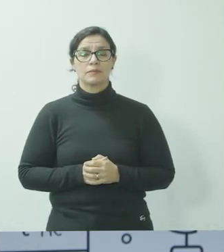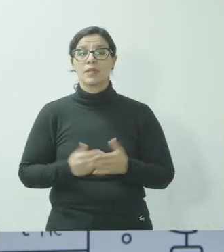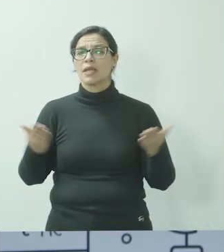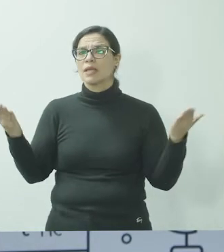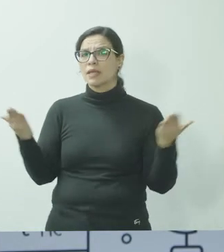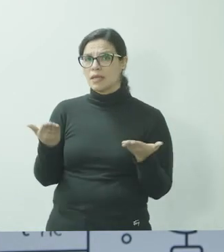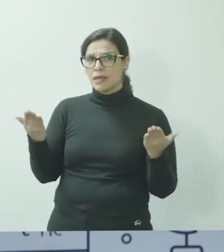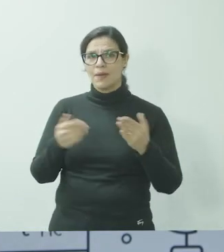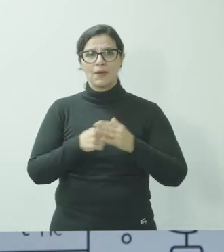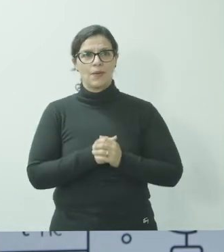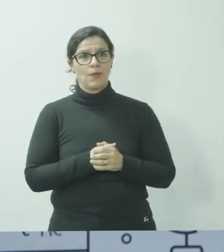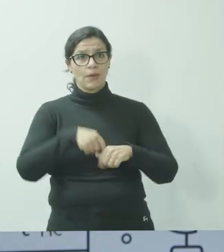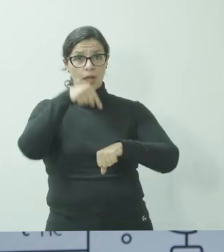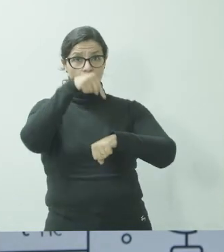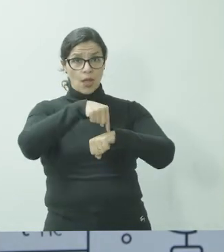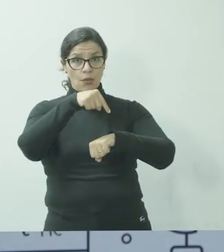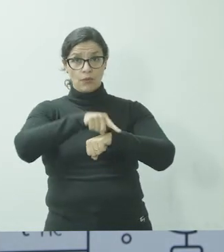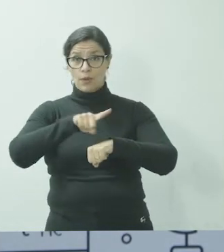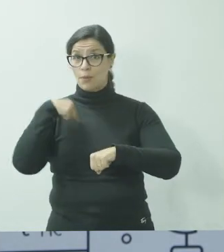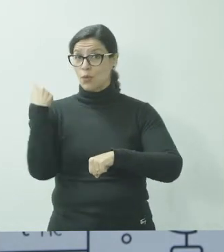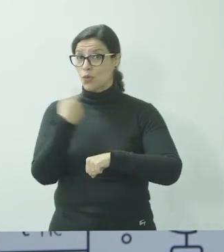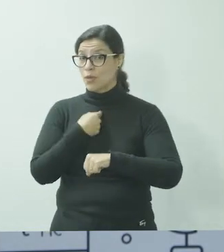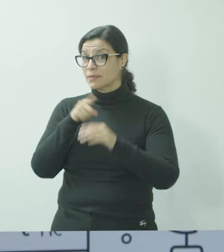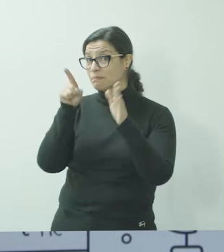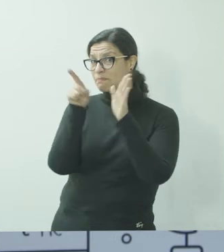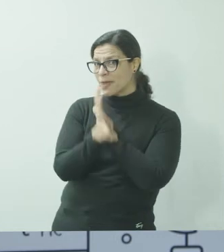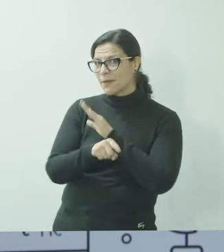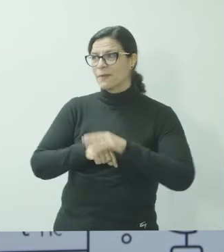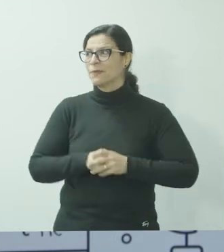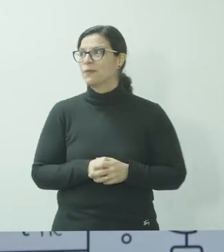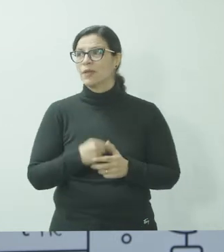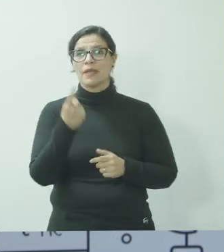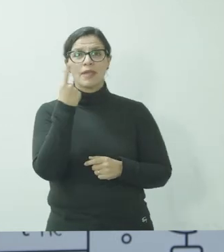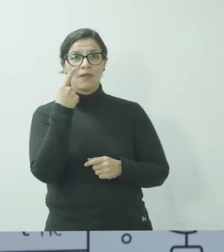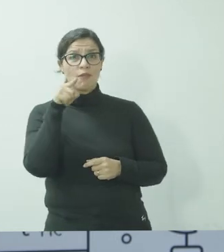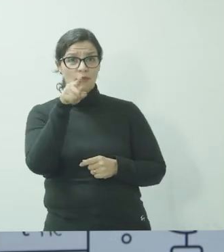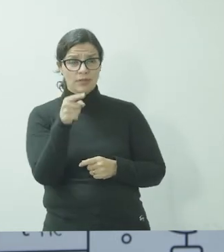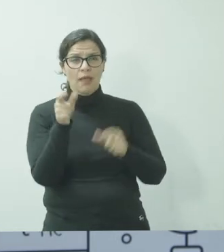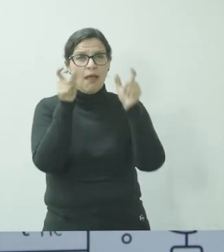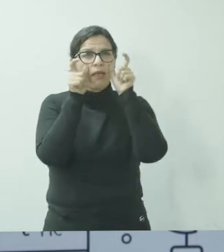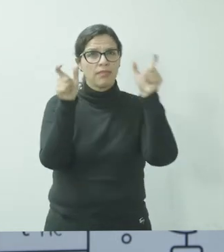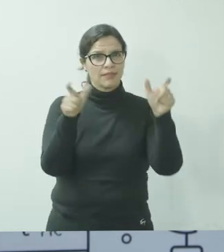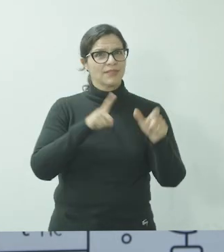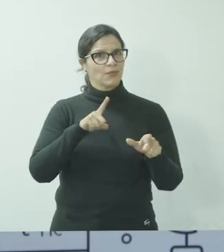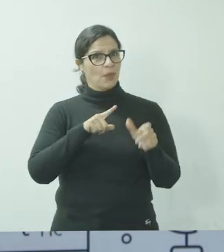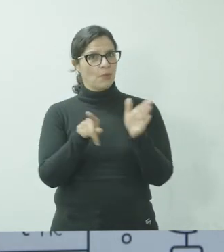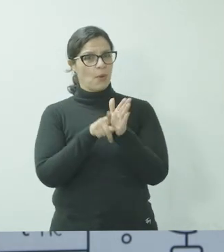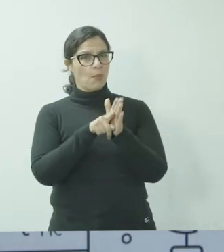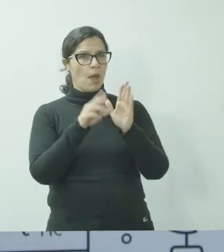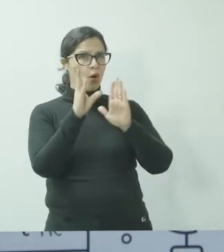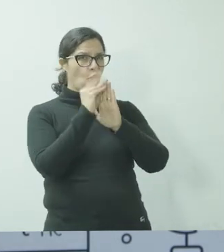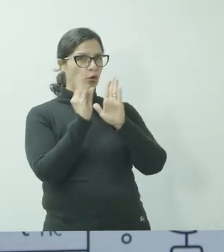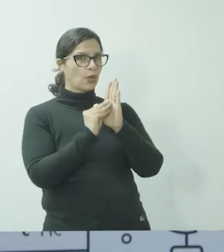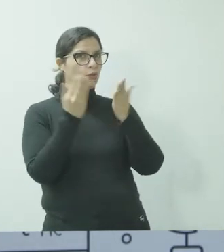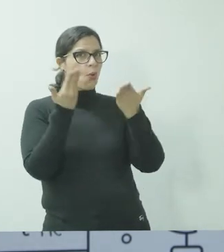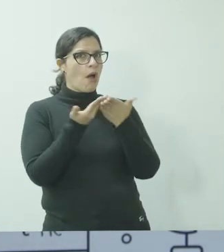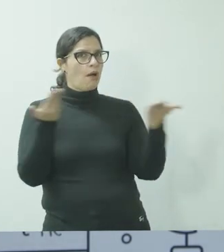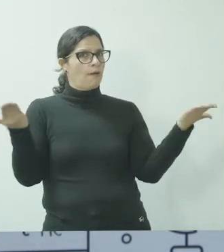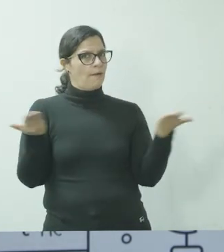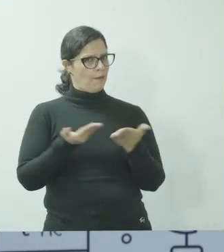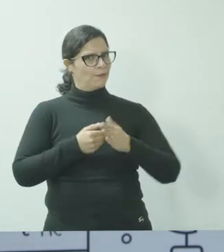e agora é o momento do nosso Quiz quero ver se você prestou atenção em toda a aula de